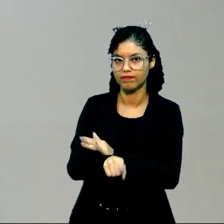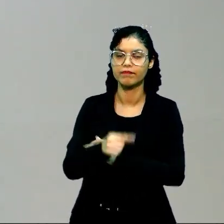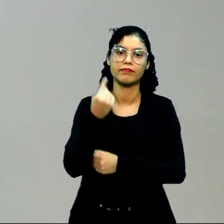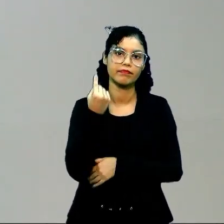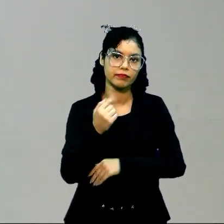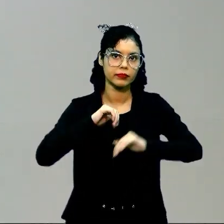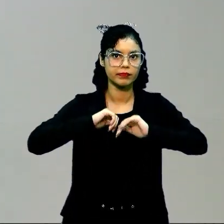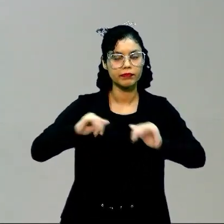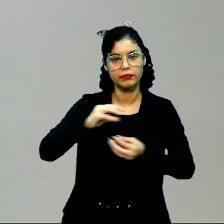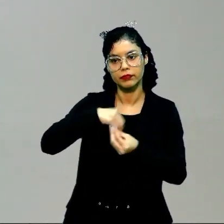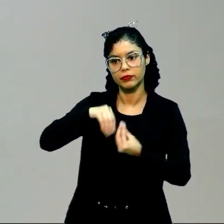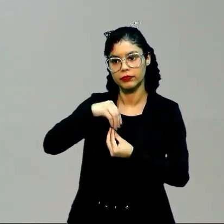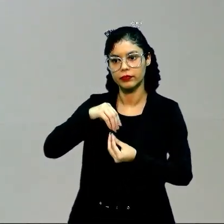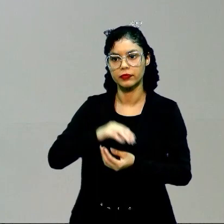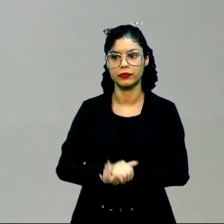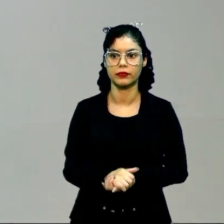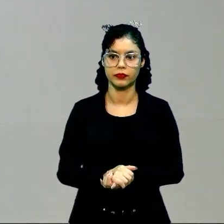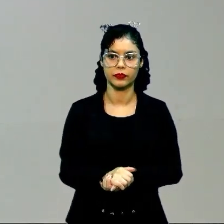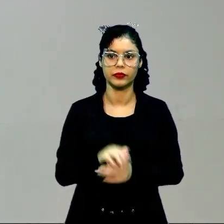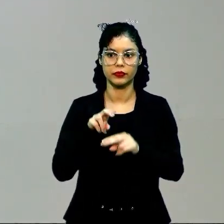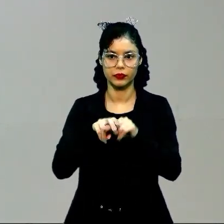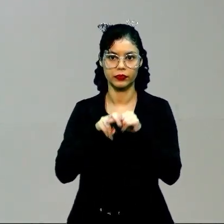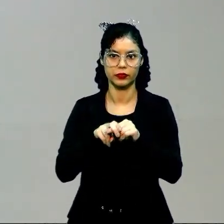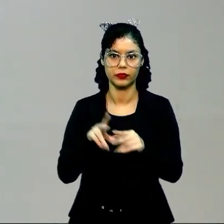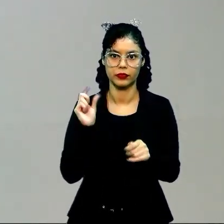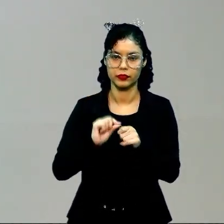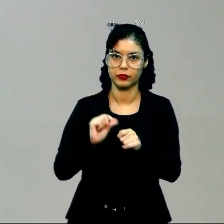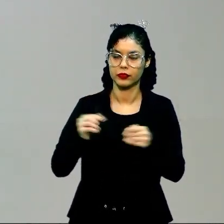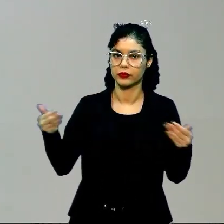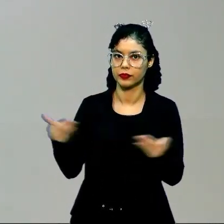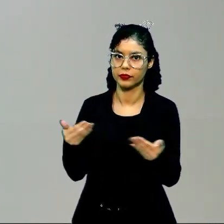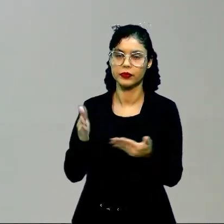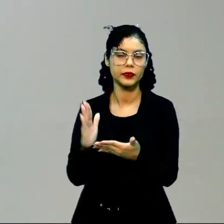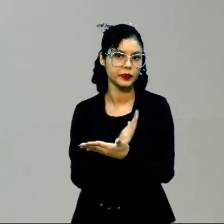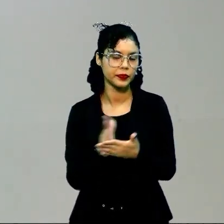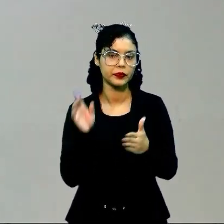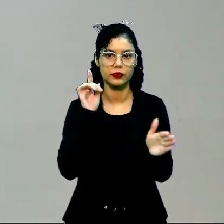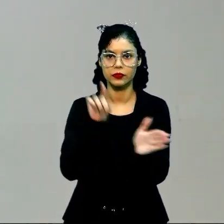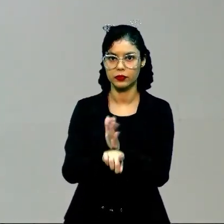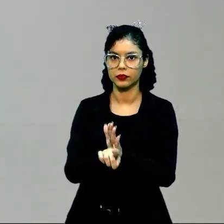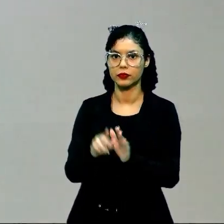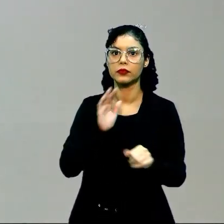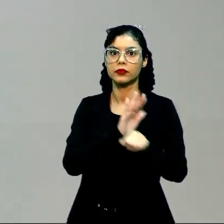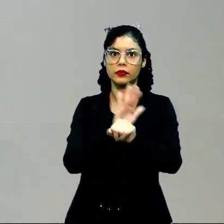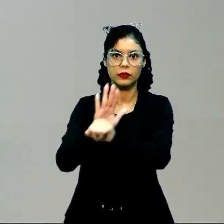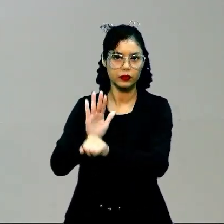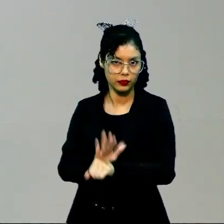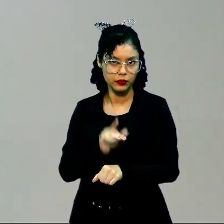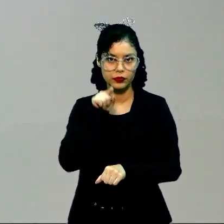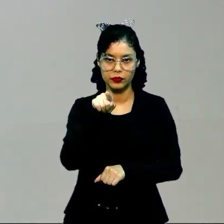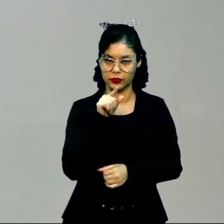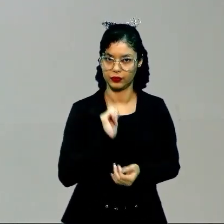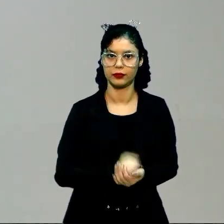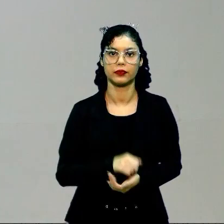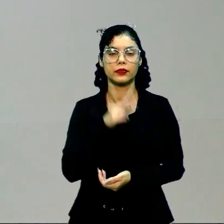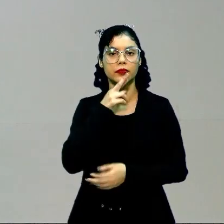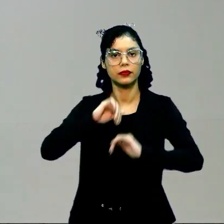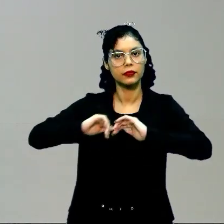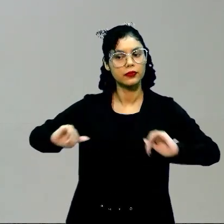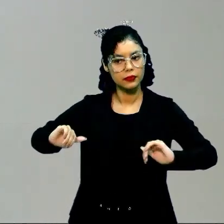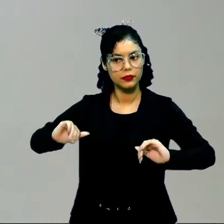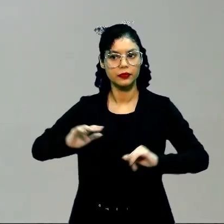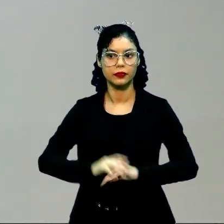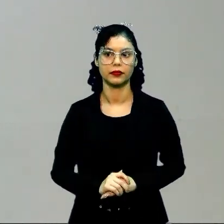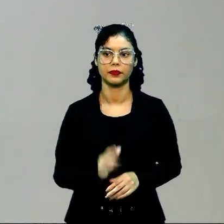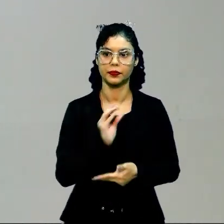de separação de mistura. Por isso, nós vamos fazer agora algumas questões para te ajudar a acertar as questões de separação de mistura